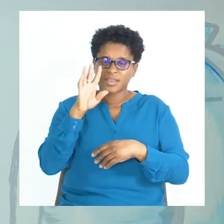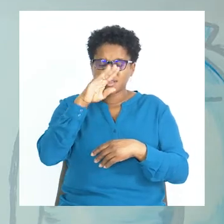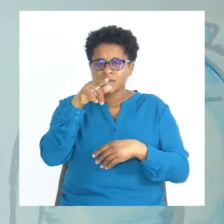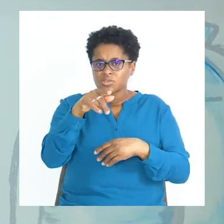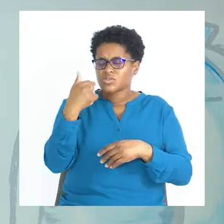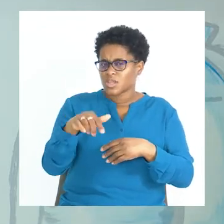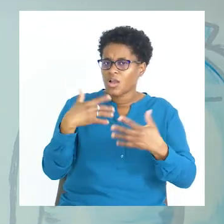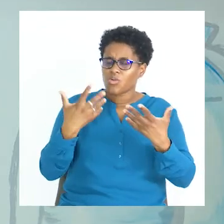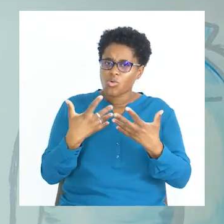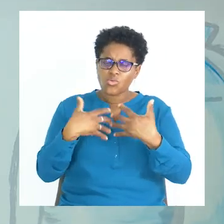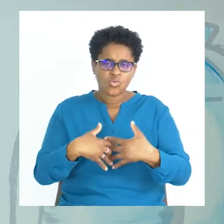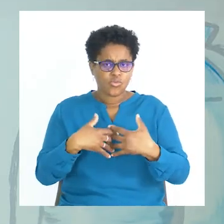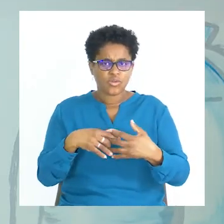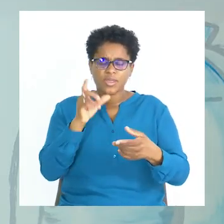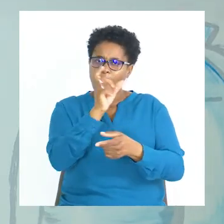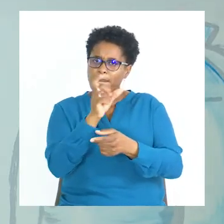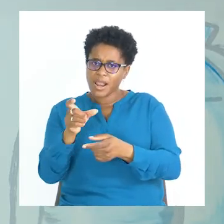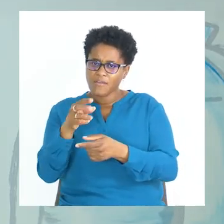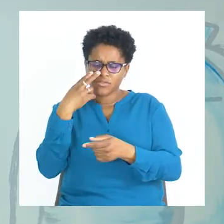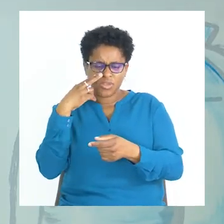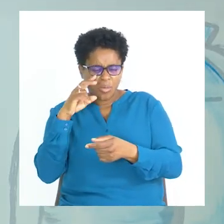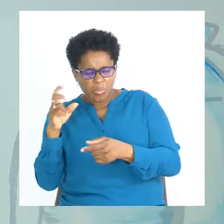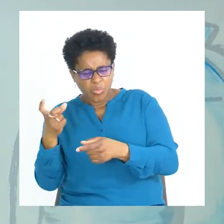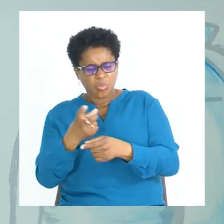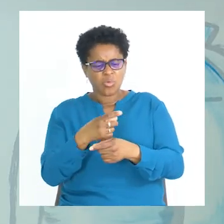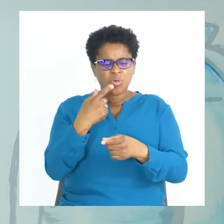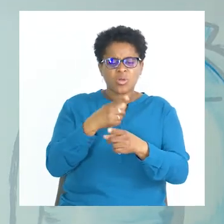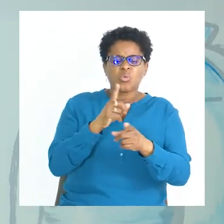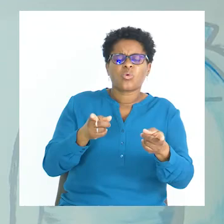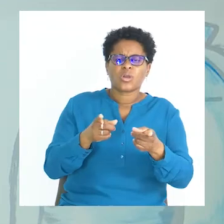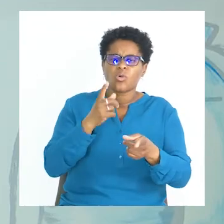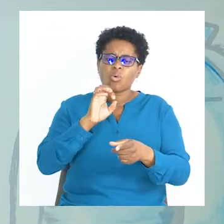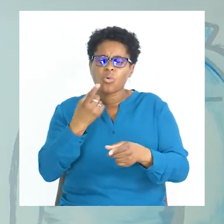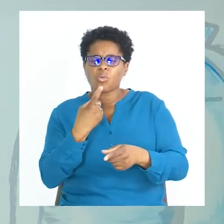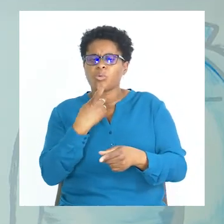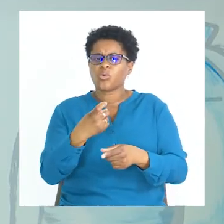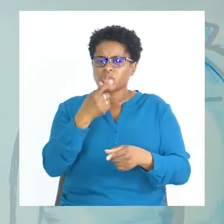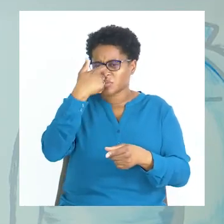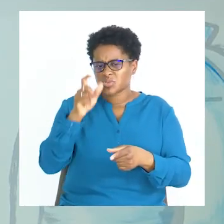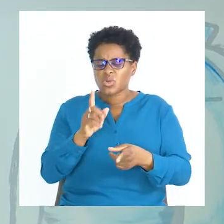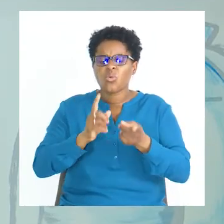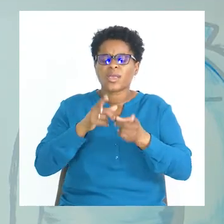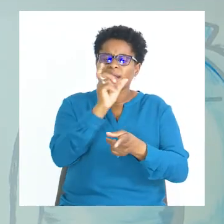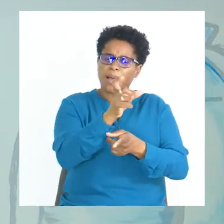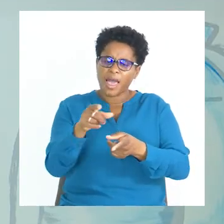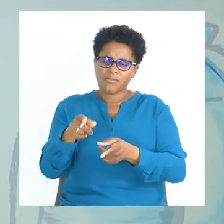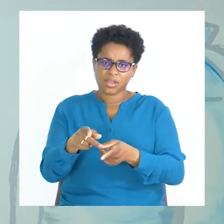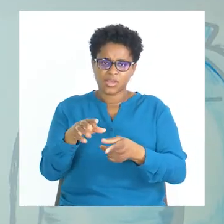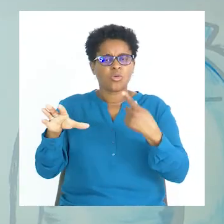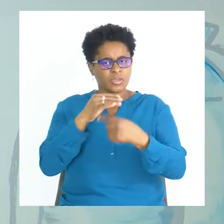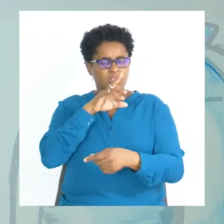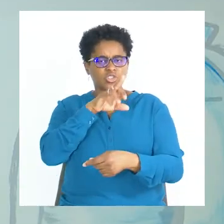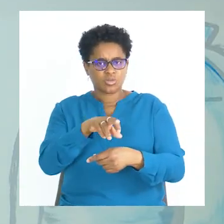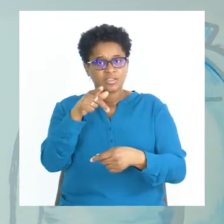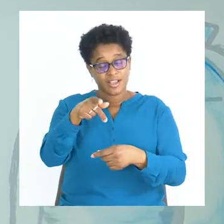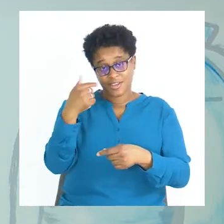de uma determinada palavra, vais procurar o significado ou perguntas a alguém o que é que significa a palavra X e obtens a resposta, então